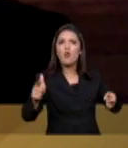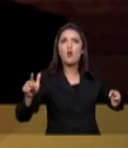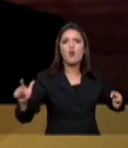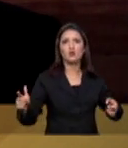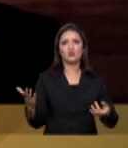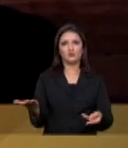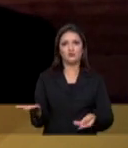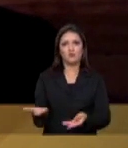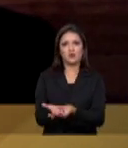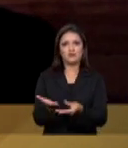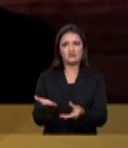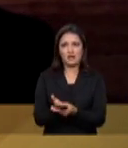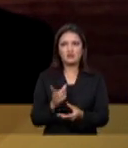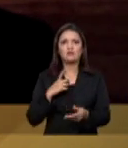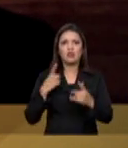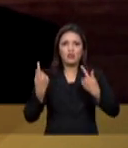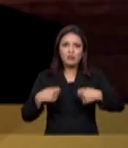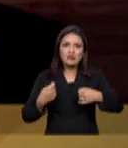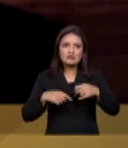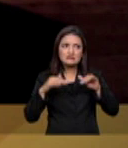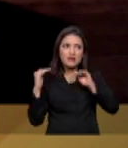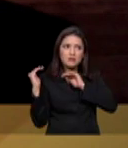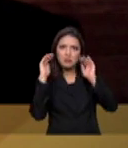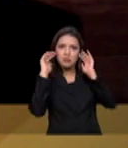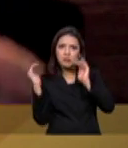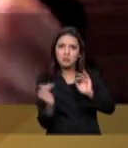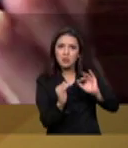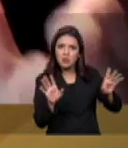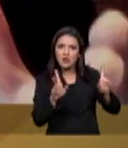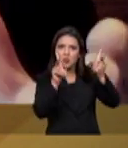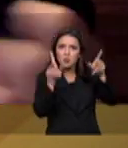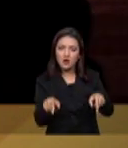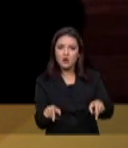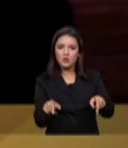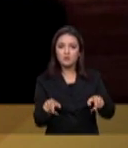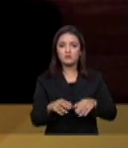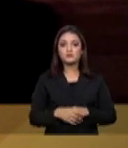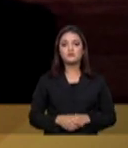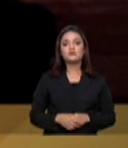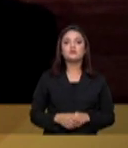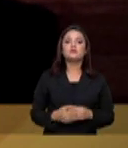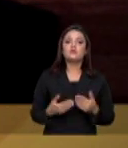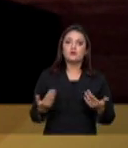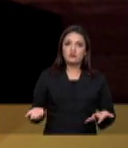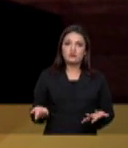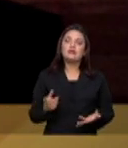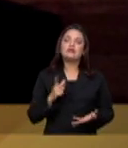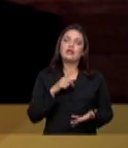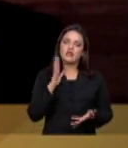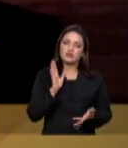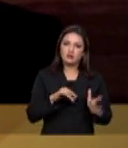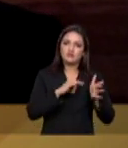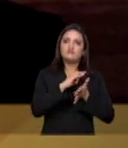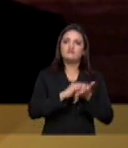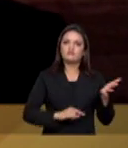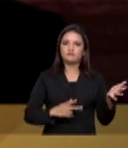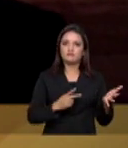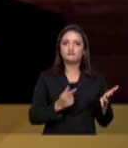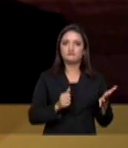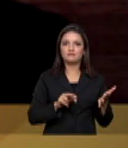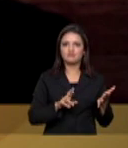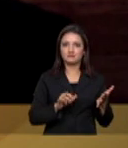a força vinculante de um precedente EA inclusive parecer juntado aos autos